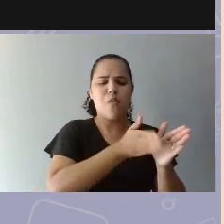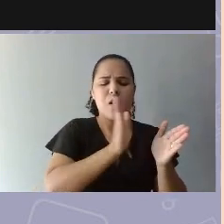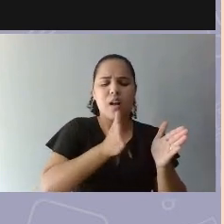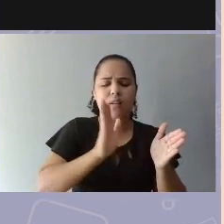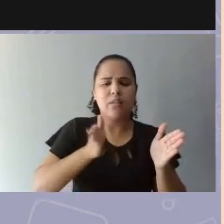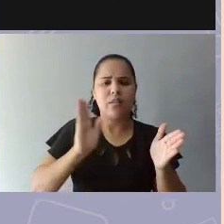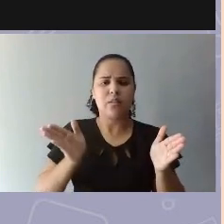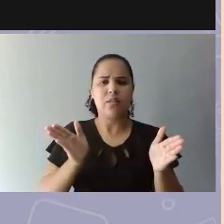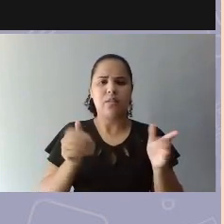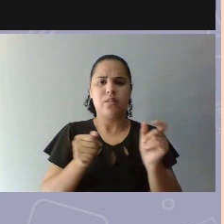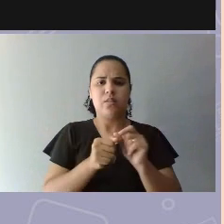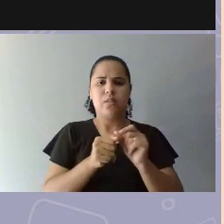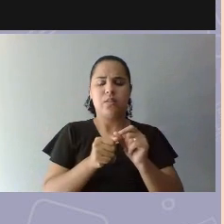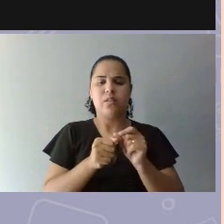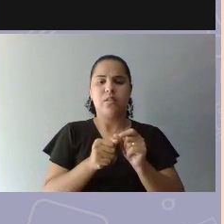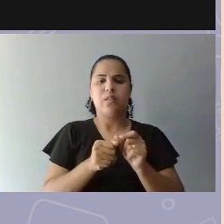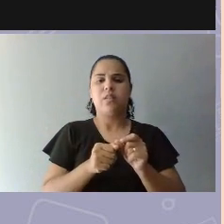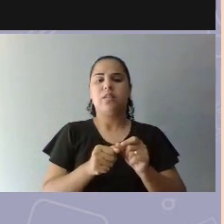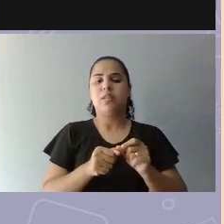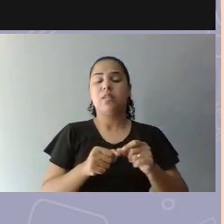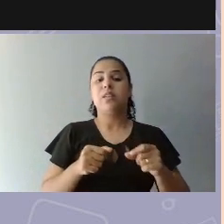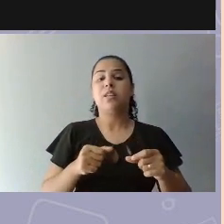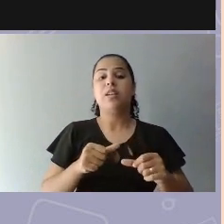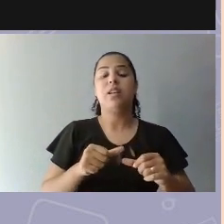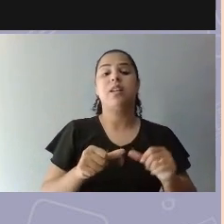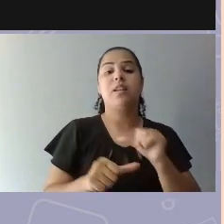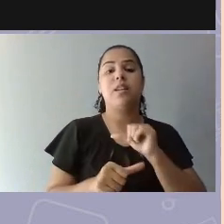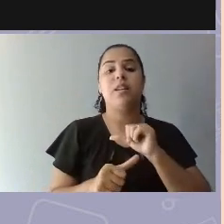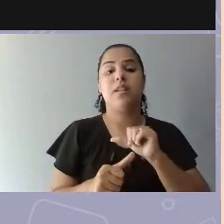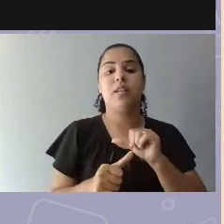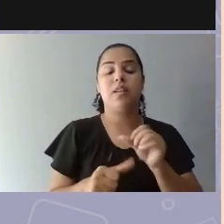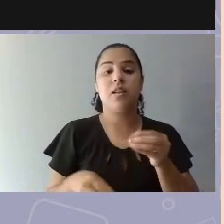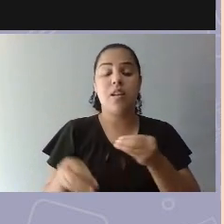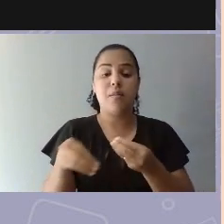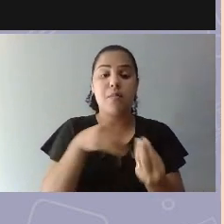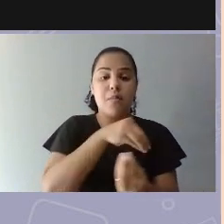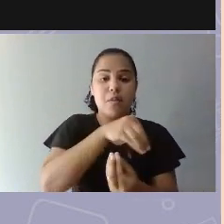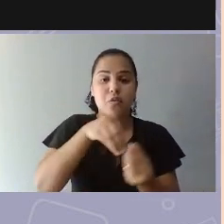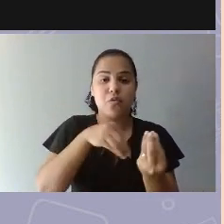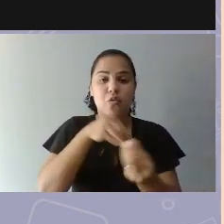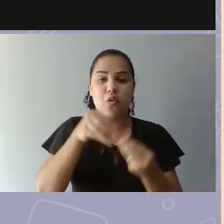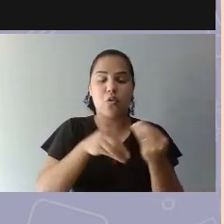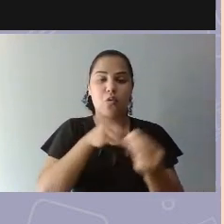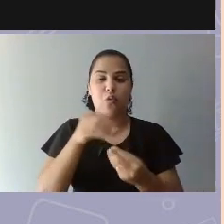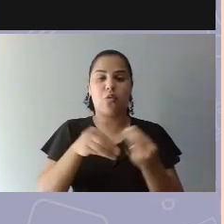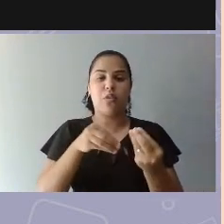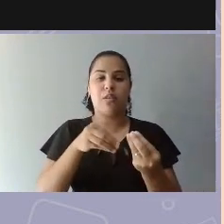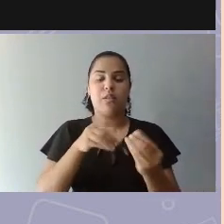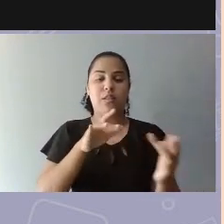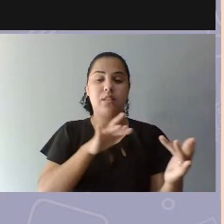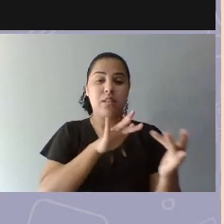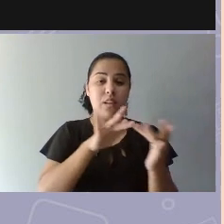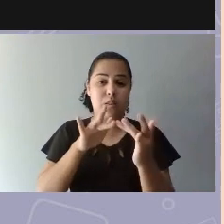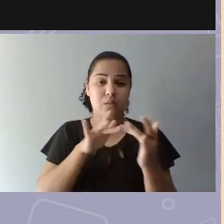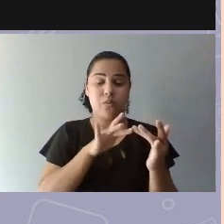e também da respiração celular que envolvem que estão relacionadas ao ciclo do carbono então na fotossíntese por exemplo eu